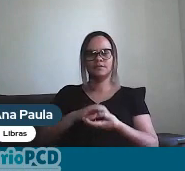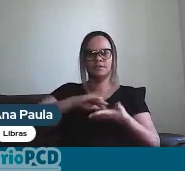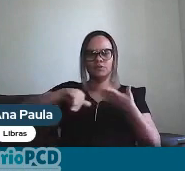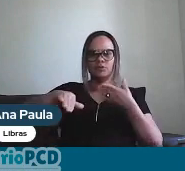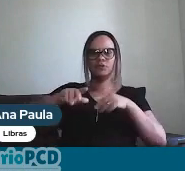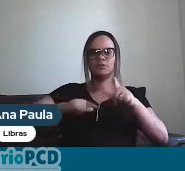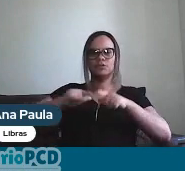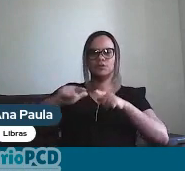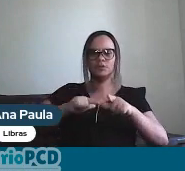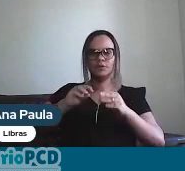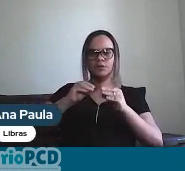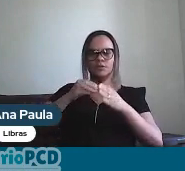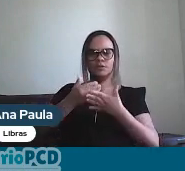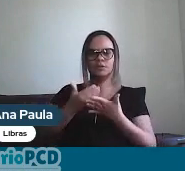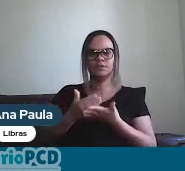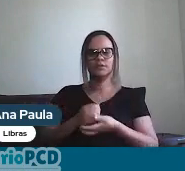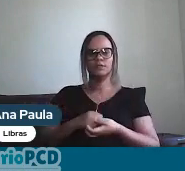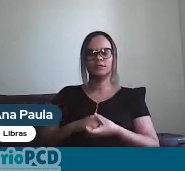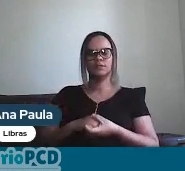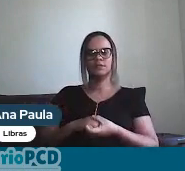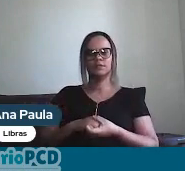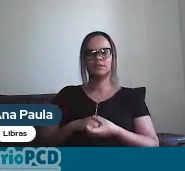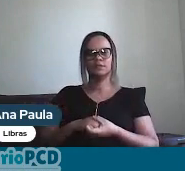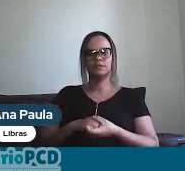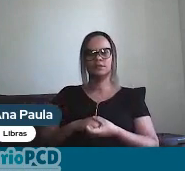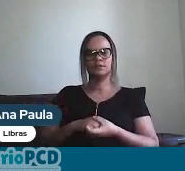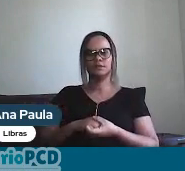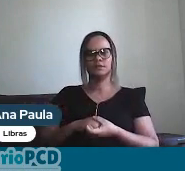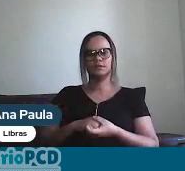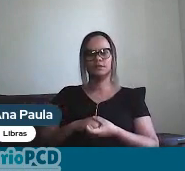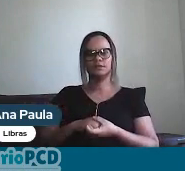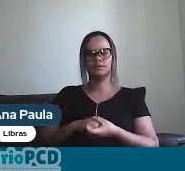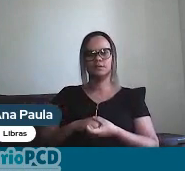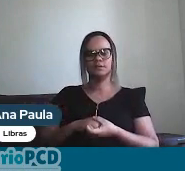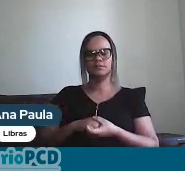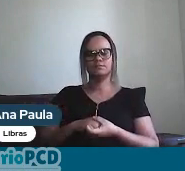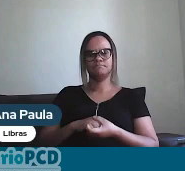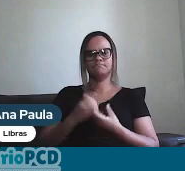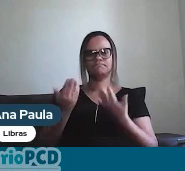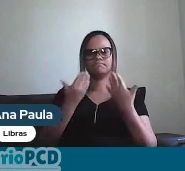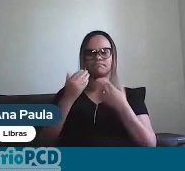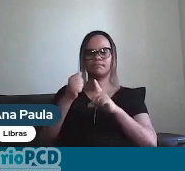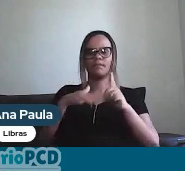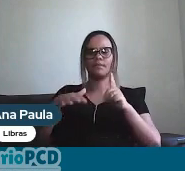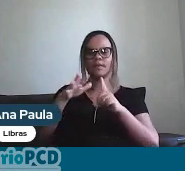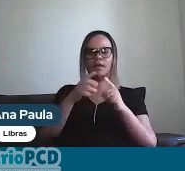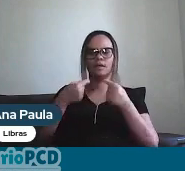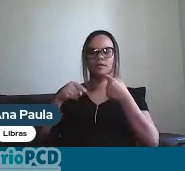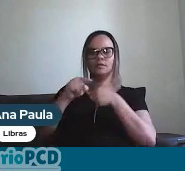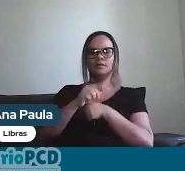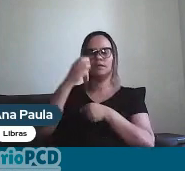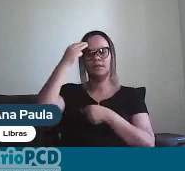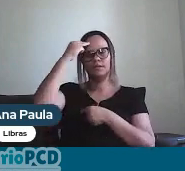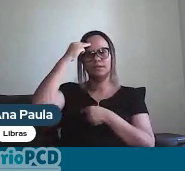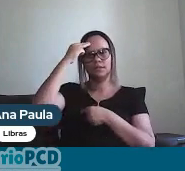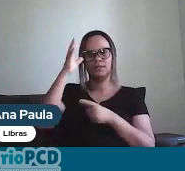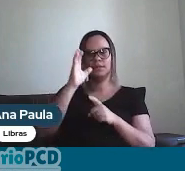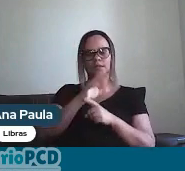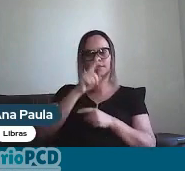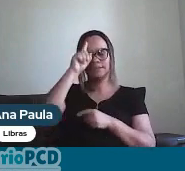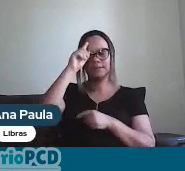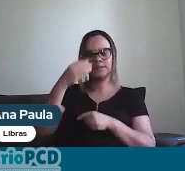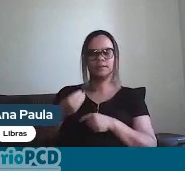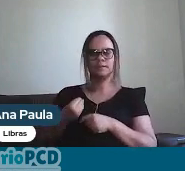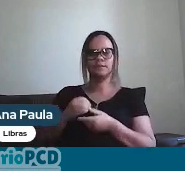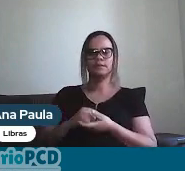da escola, né? E é essa que é a categoria da deficiência psicossocial. São alterações mentais que vão impactar o seu dia a dia